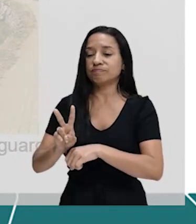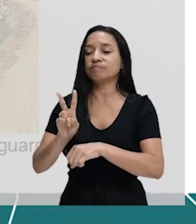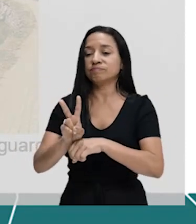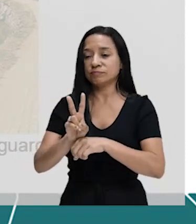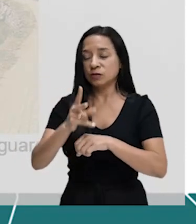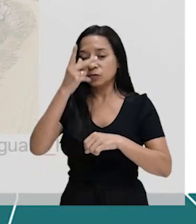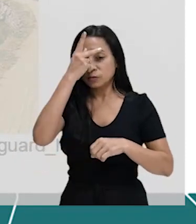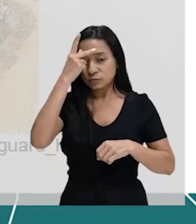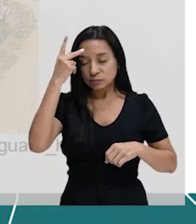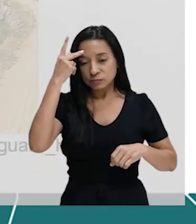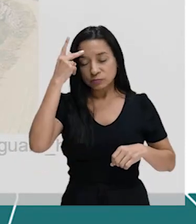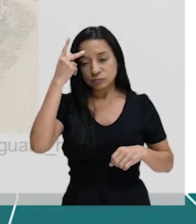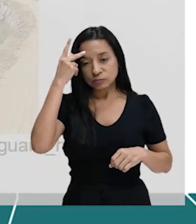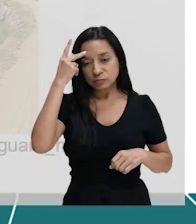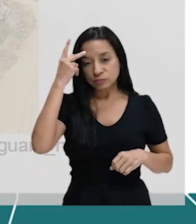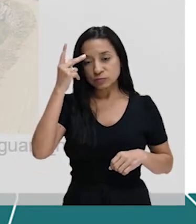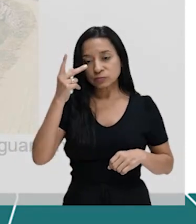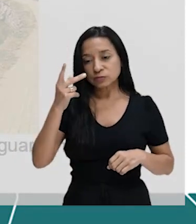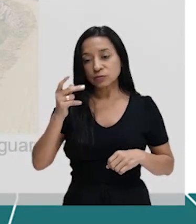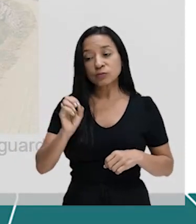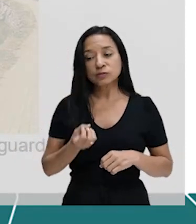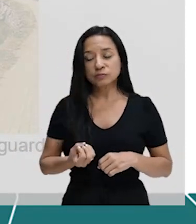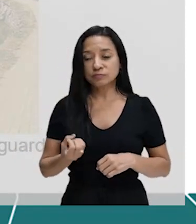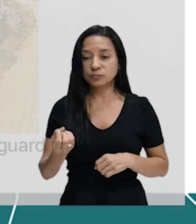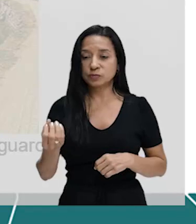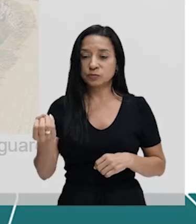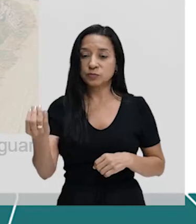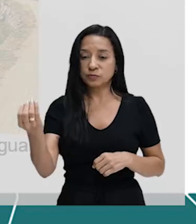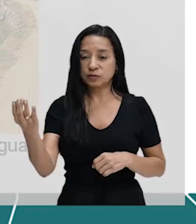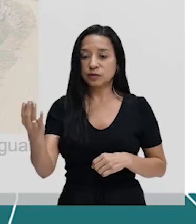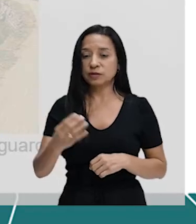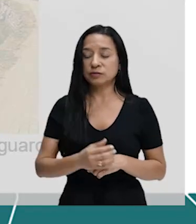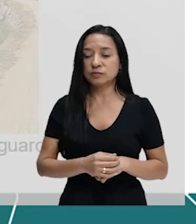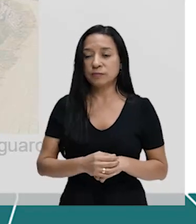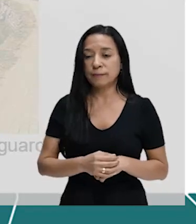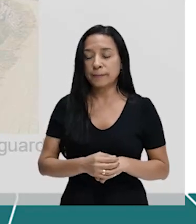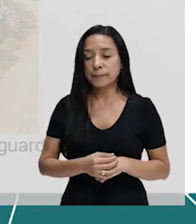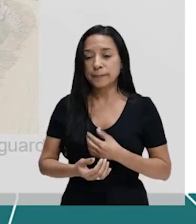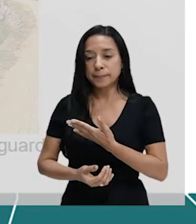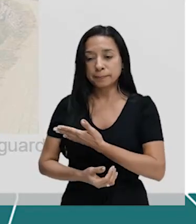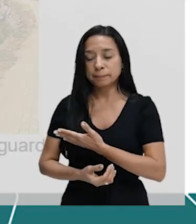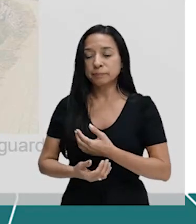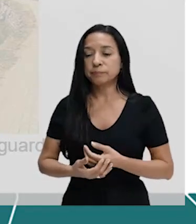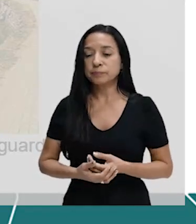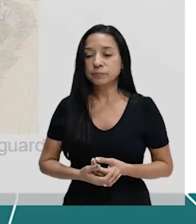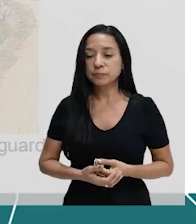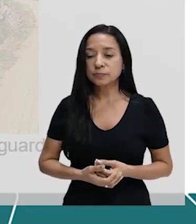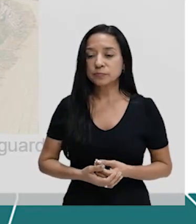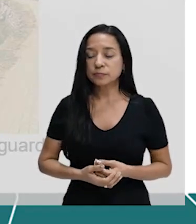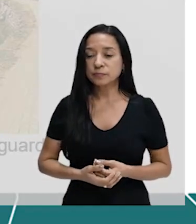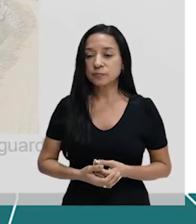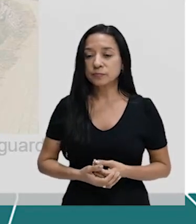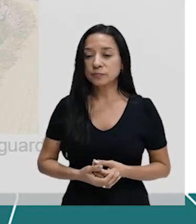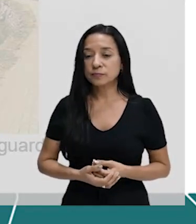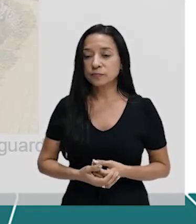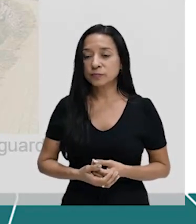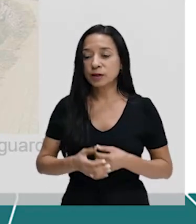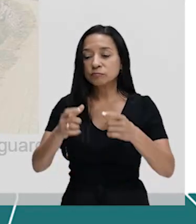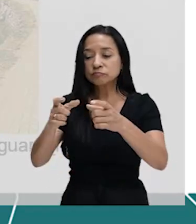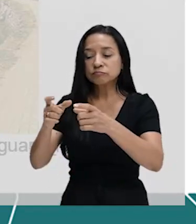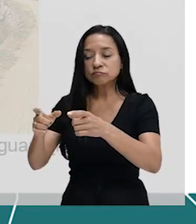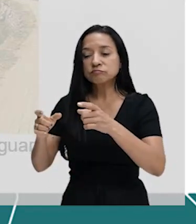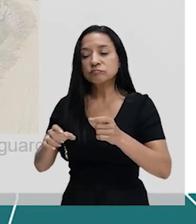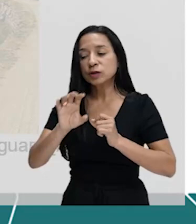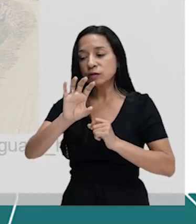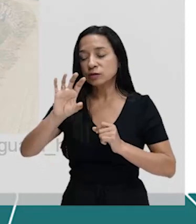pessoas, quando viajam para Cusco, para determinadas